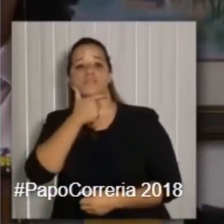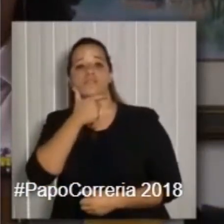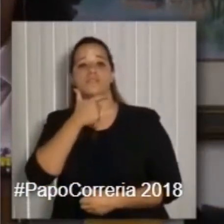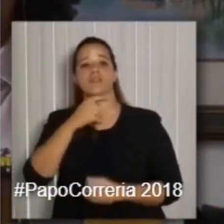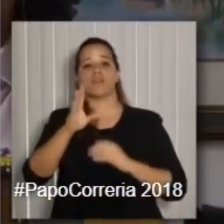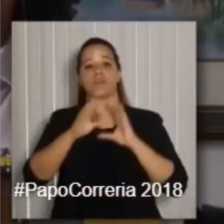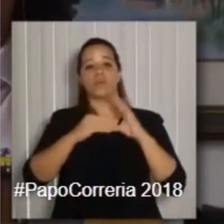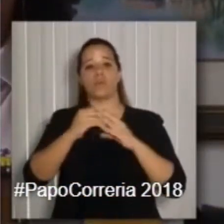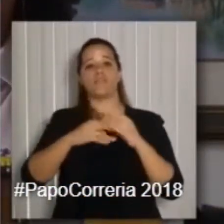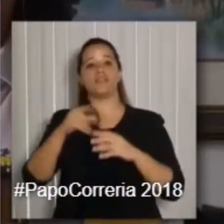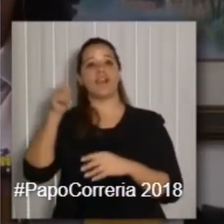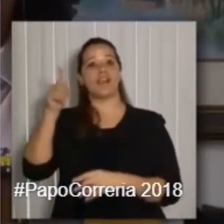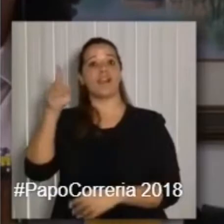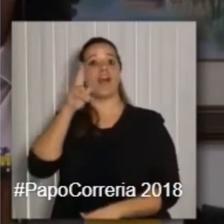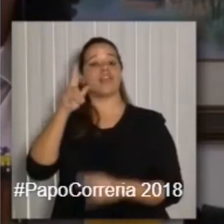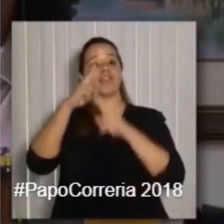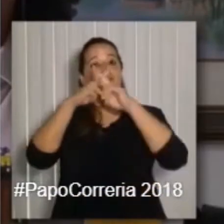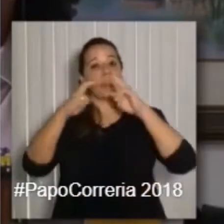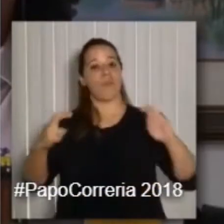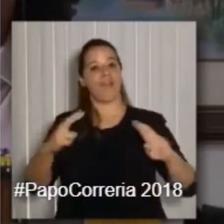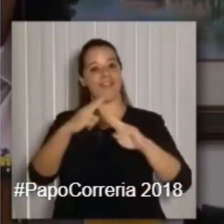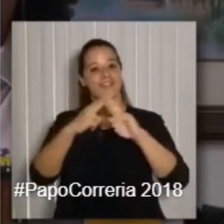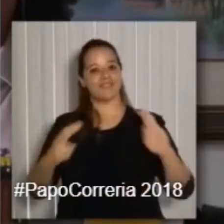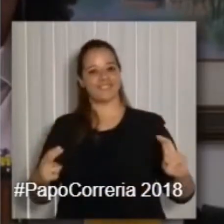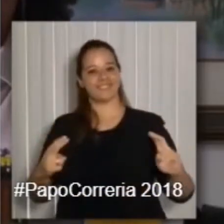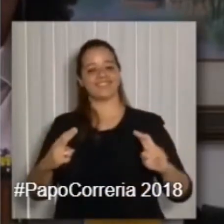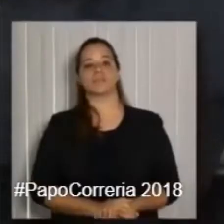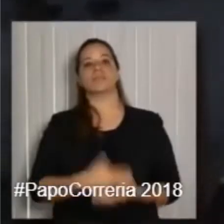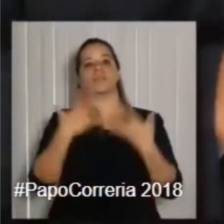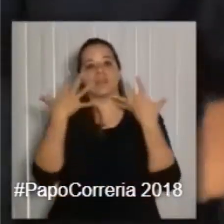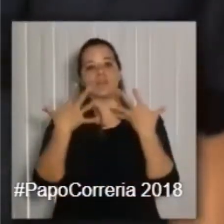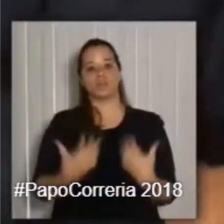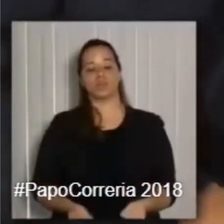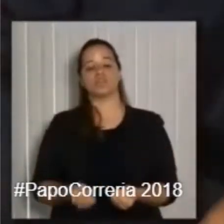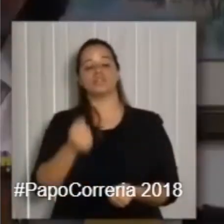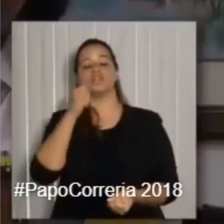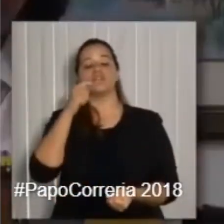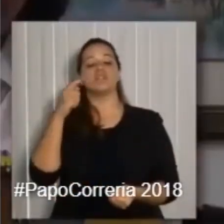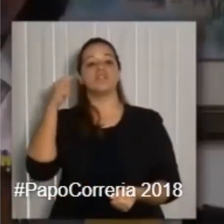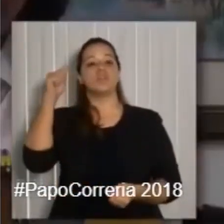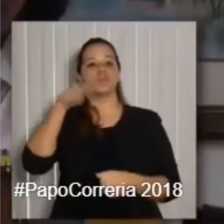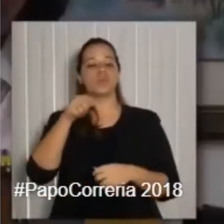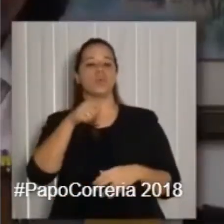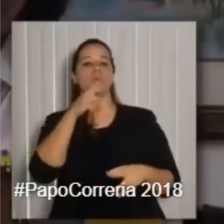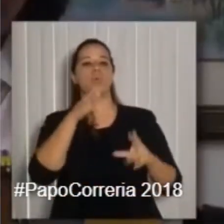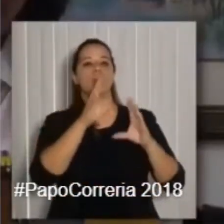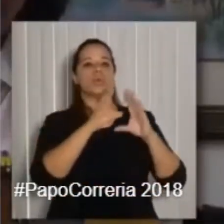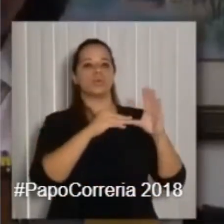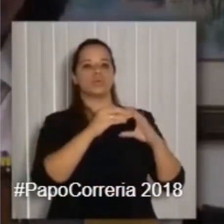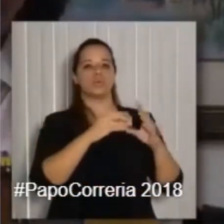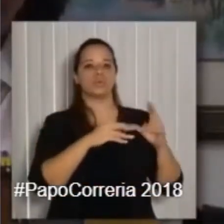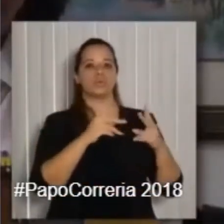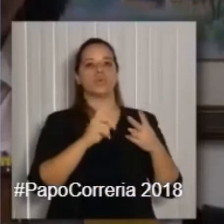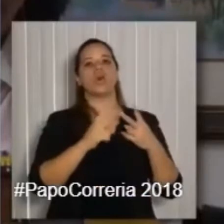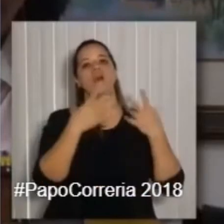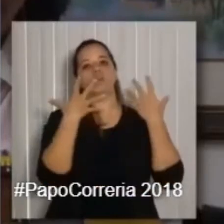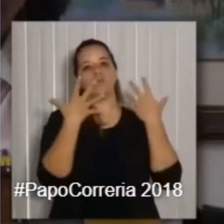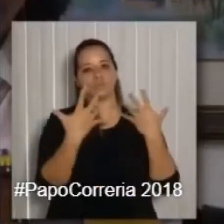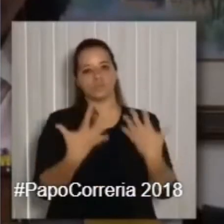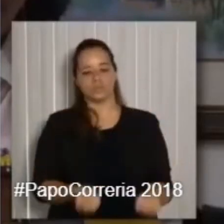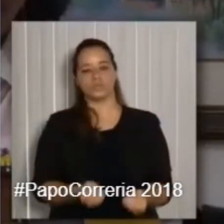a Universidade de Feira de Santana, a UFES, e o outro concurso